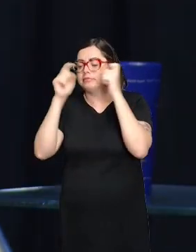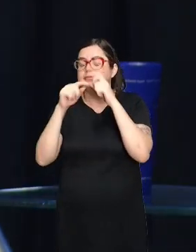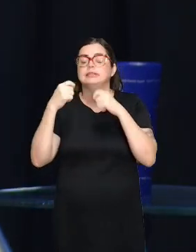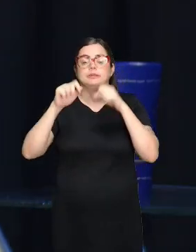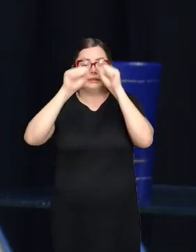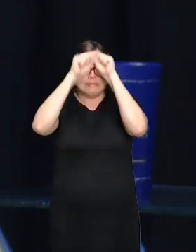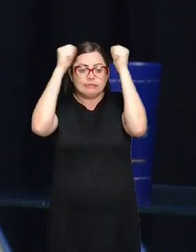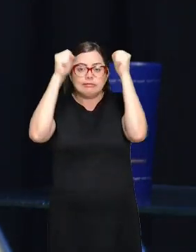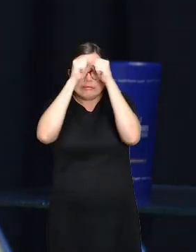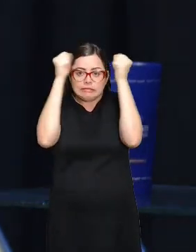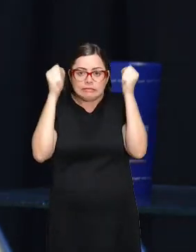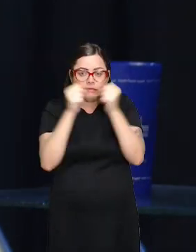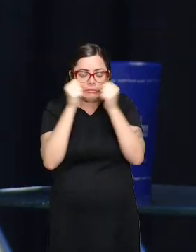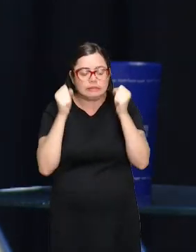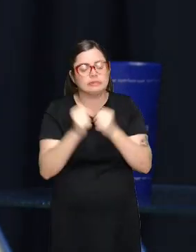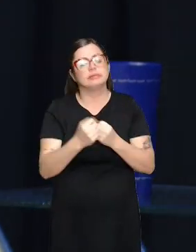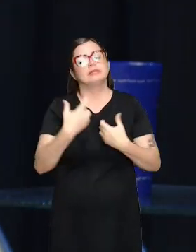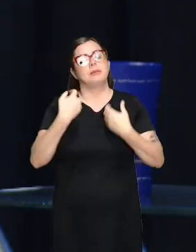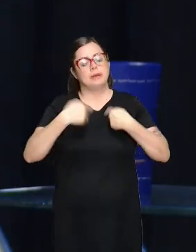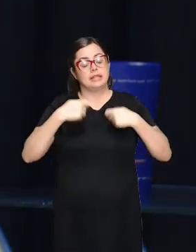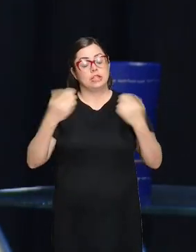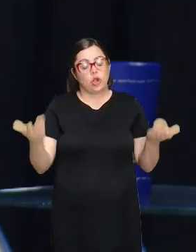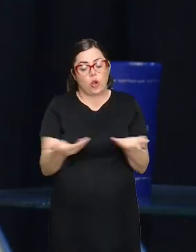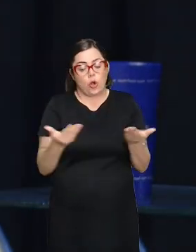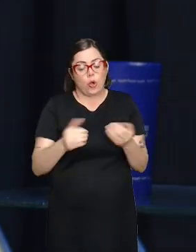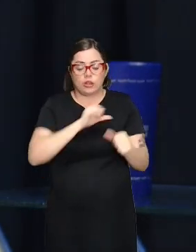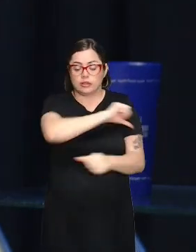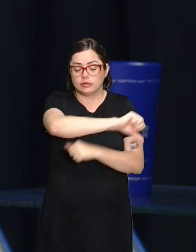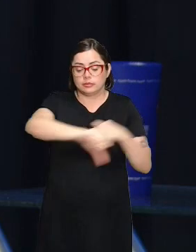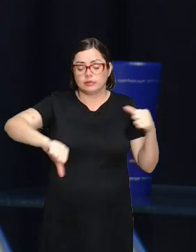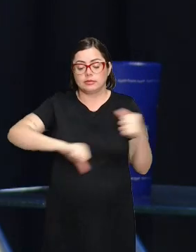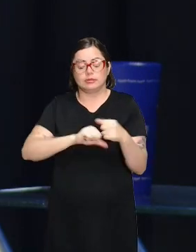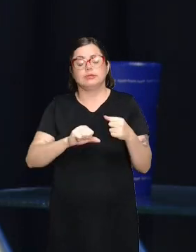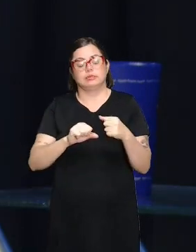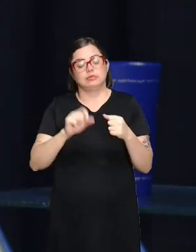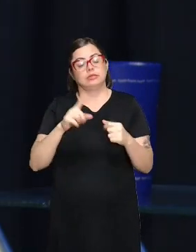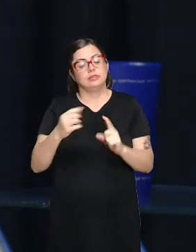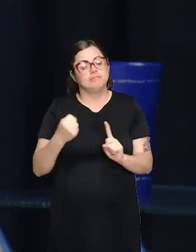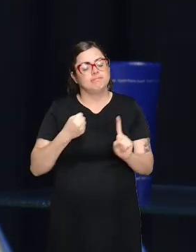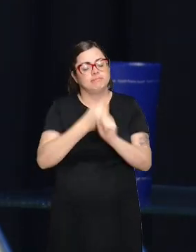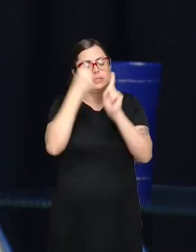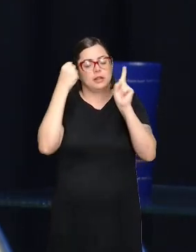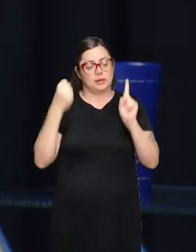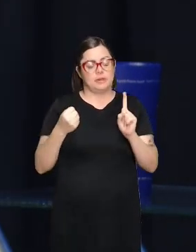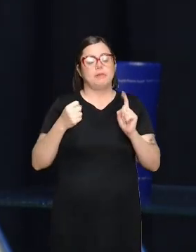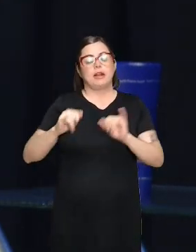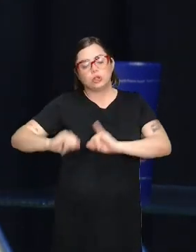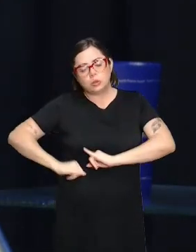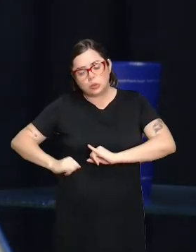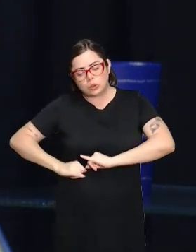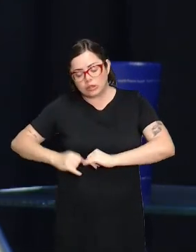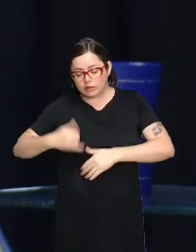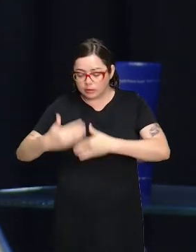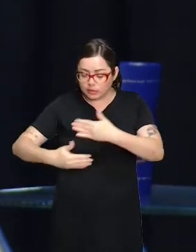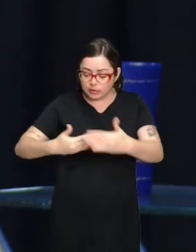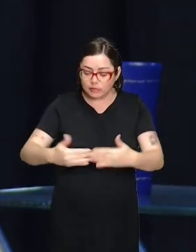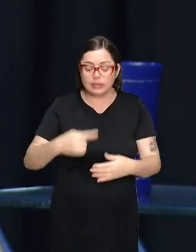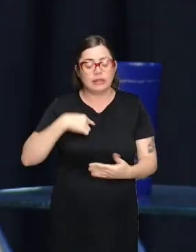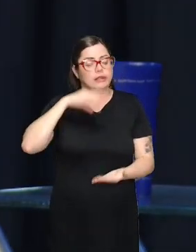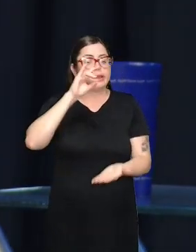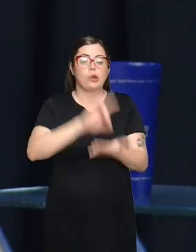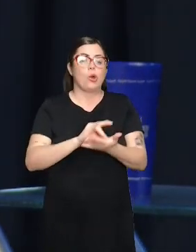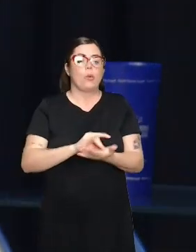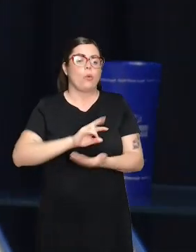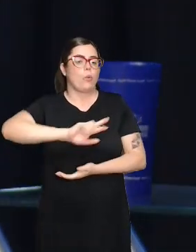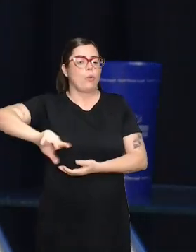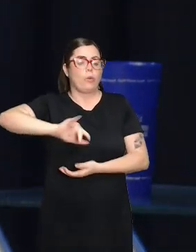isso, porque hoje, né, já tem muita gente sofrendo com isso e vai ter cada vez mais, e não condiz com a realidade. Não é a idade